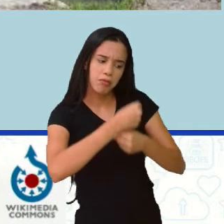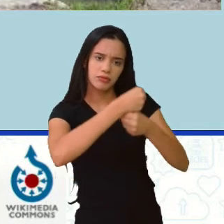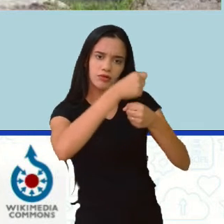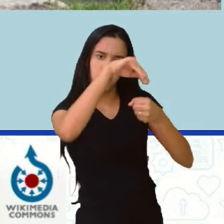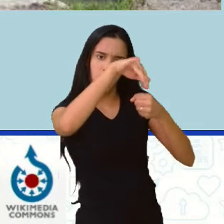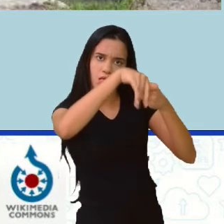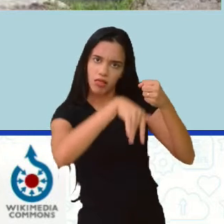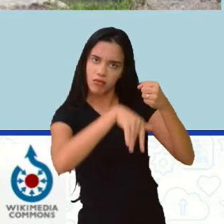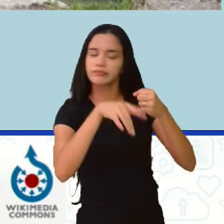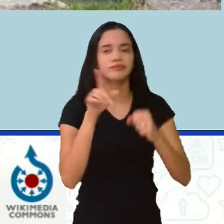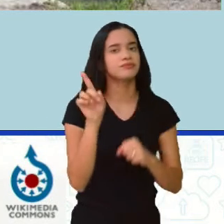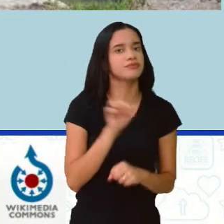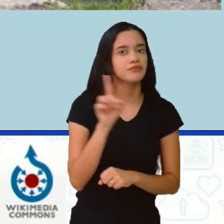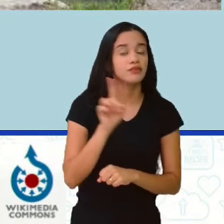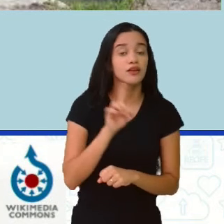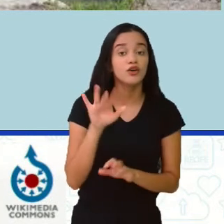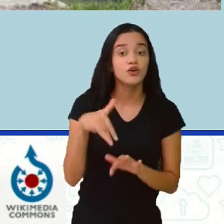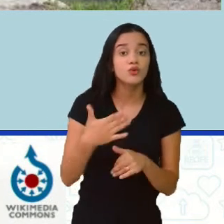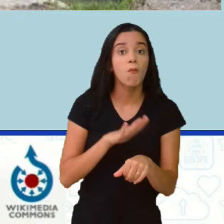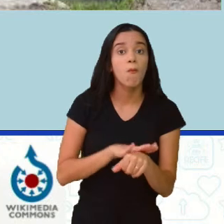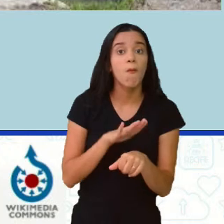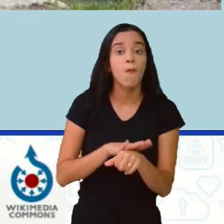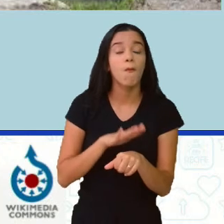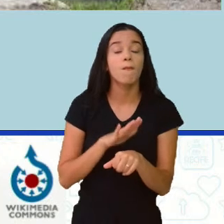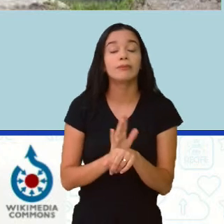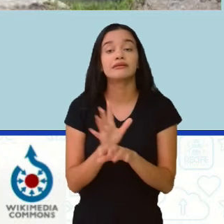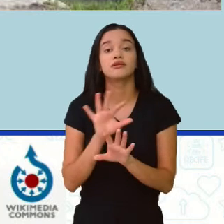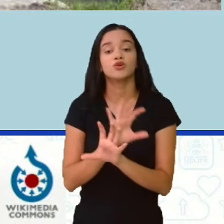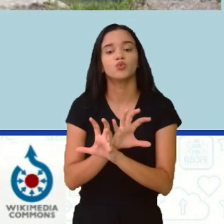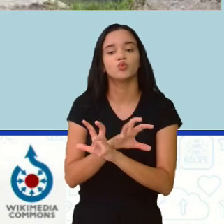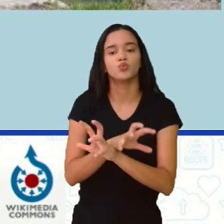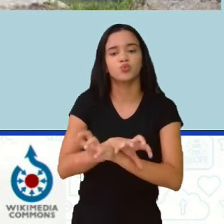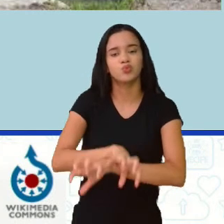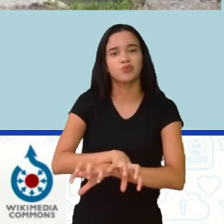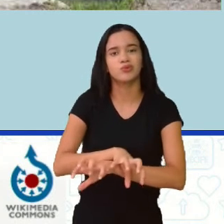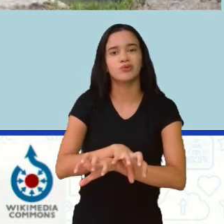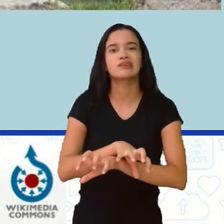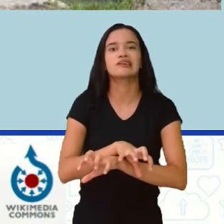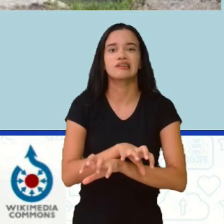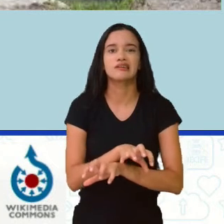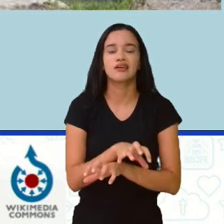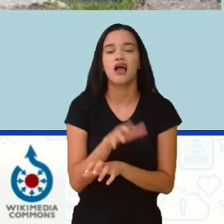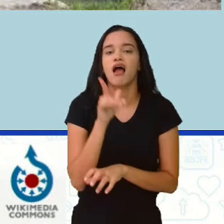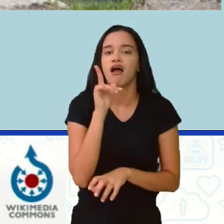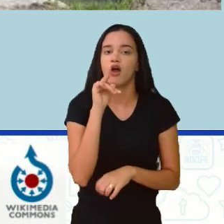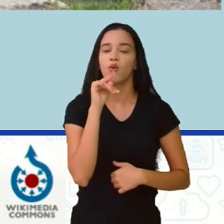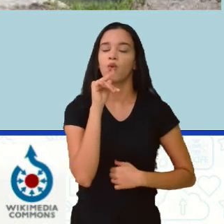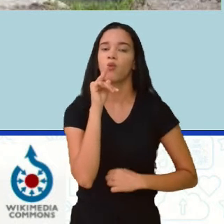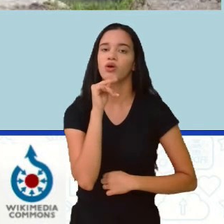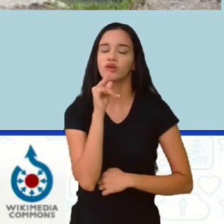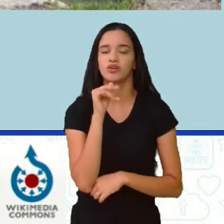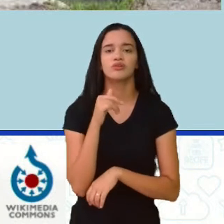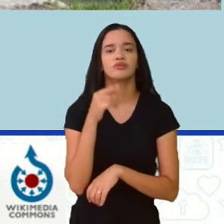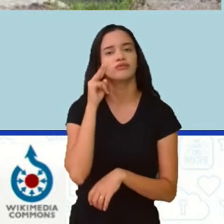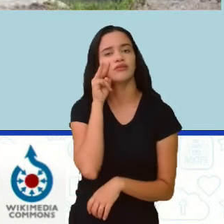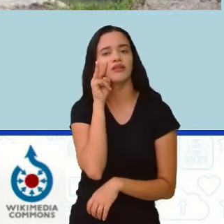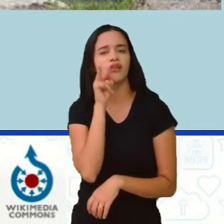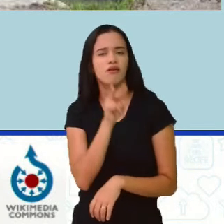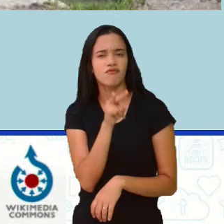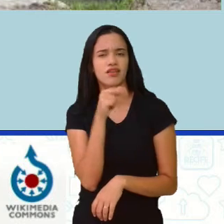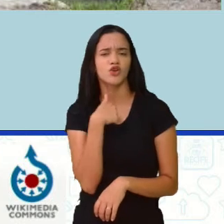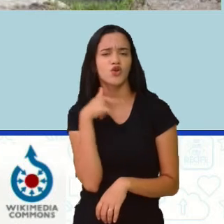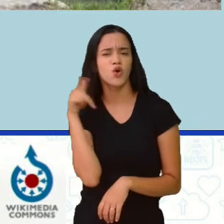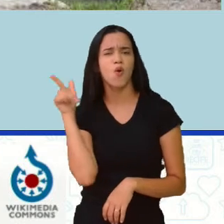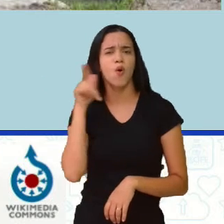olhar. Então, no momento de seca mesmo, ele vem e ele fica aquele rio, aquela que você está vendo, você